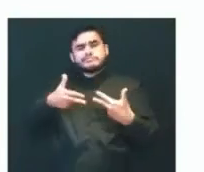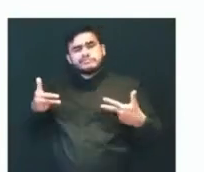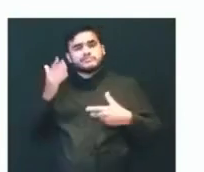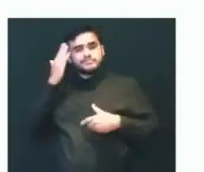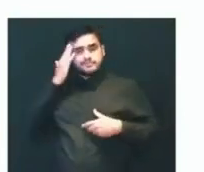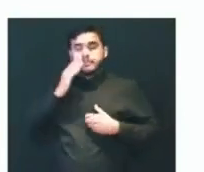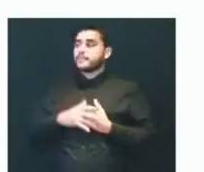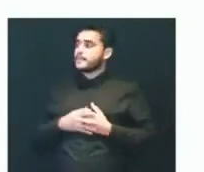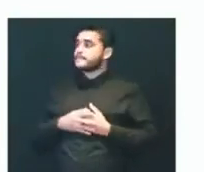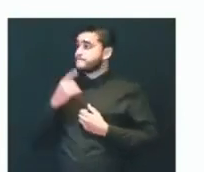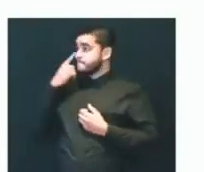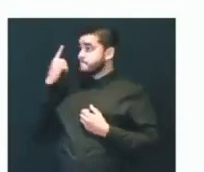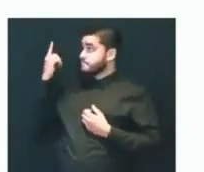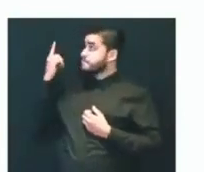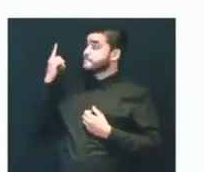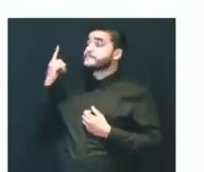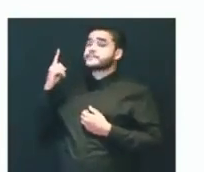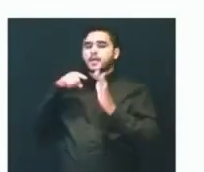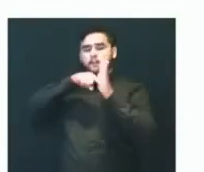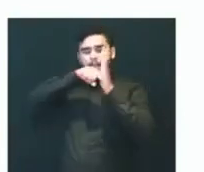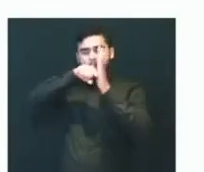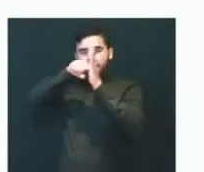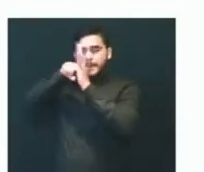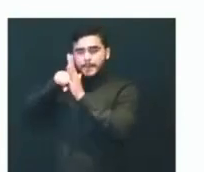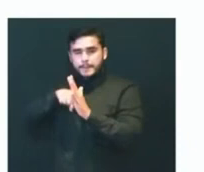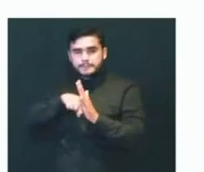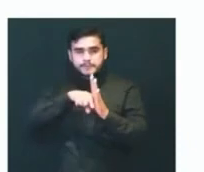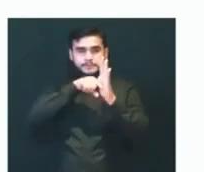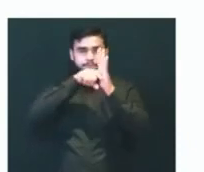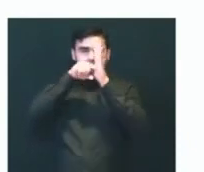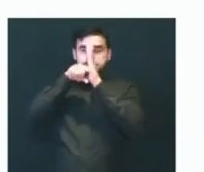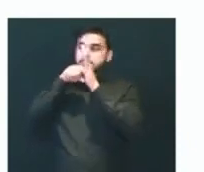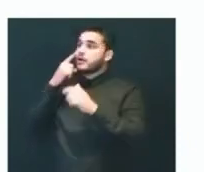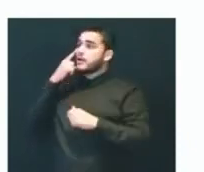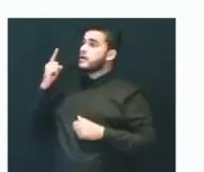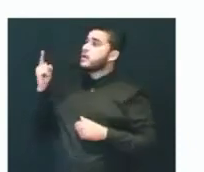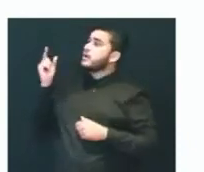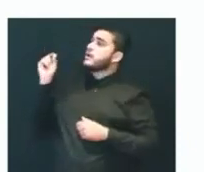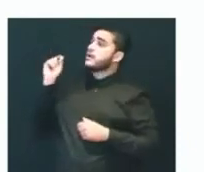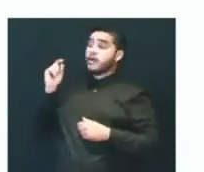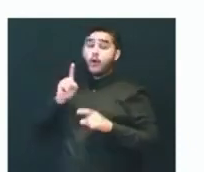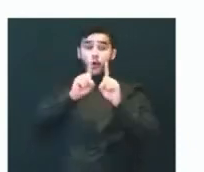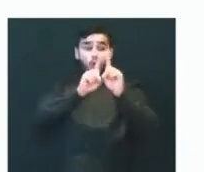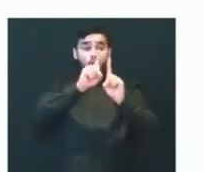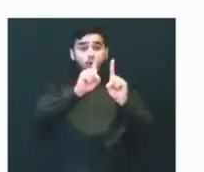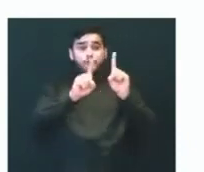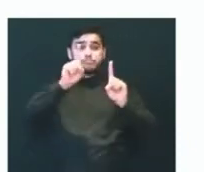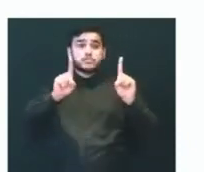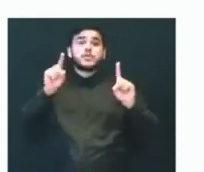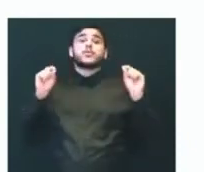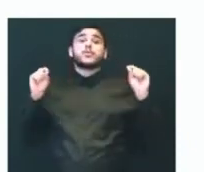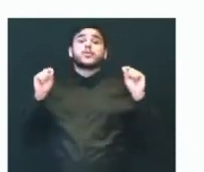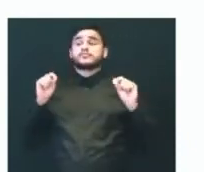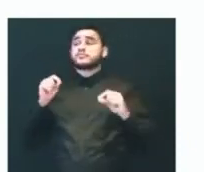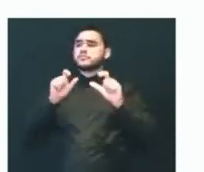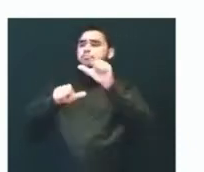Nesse mesmo inquérito, ele traz, além da questão de desnutrição, traz pacientes que apresentam dificuldade para